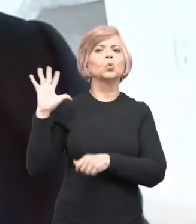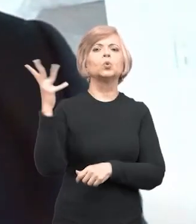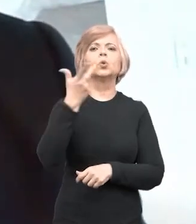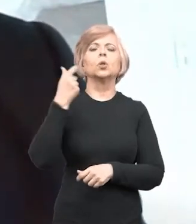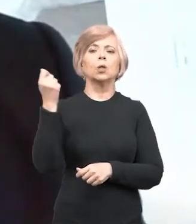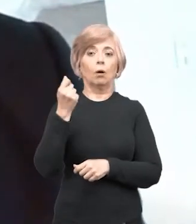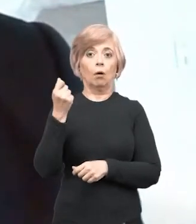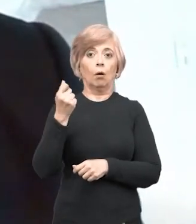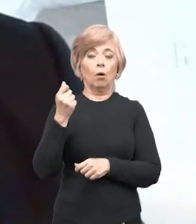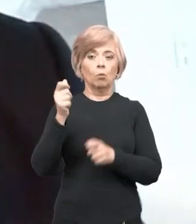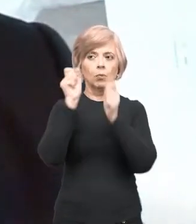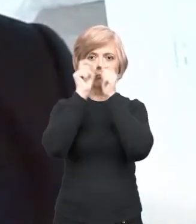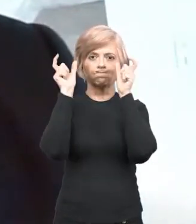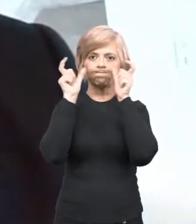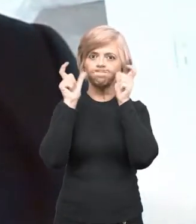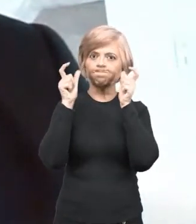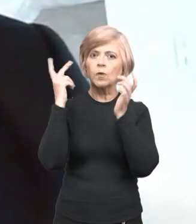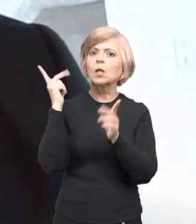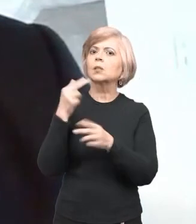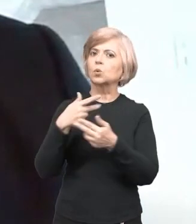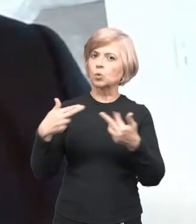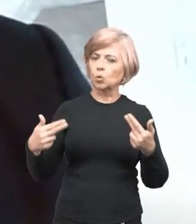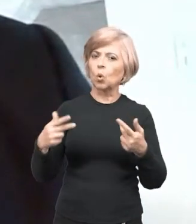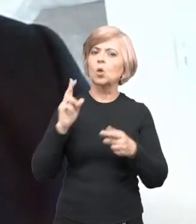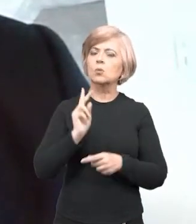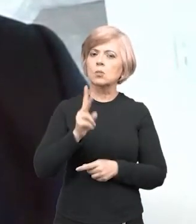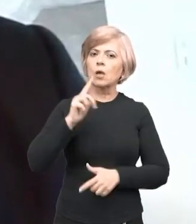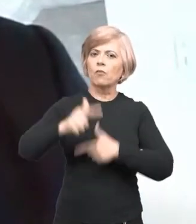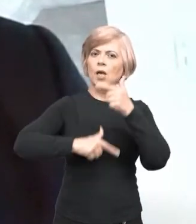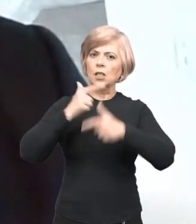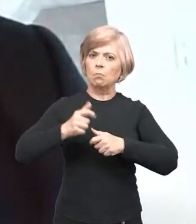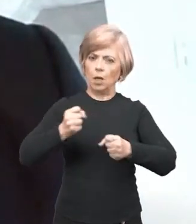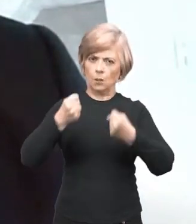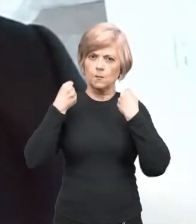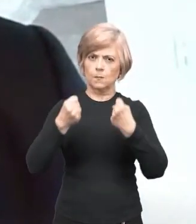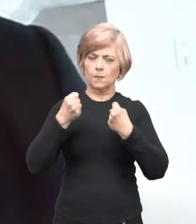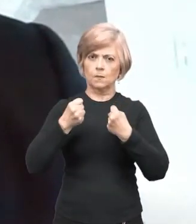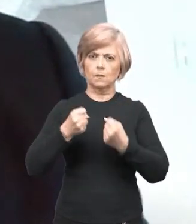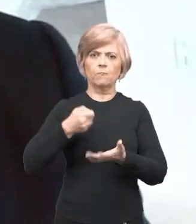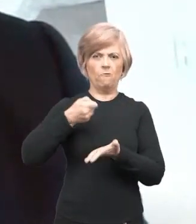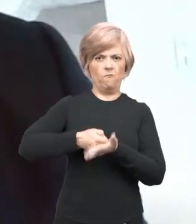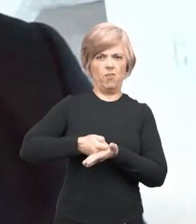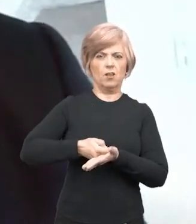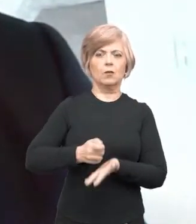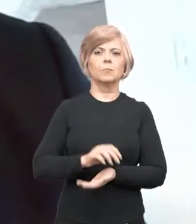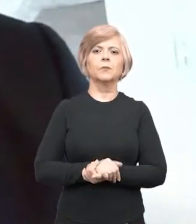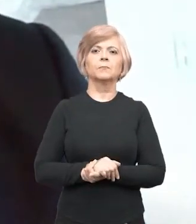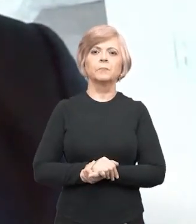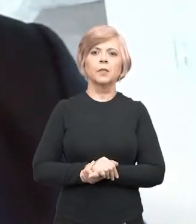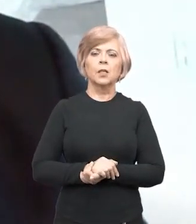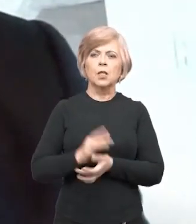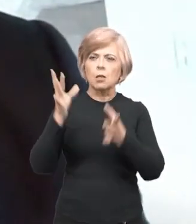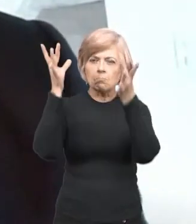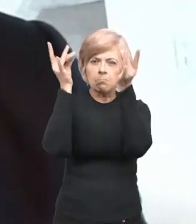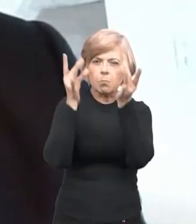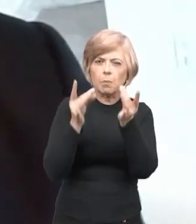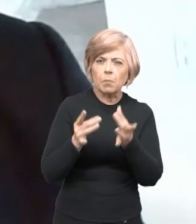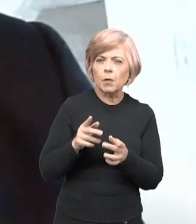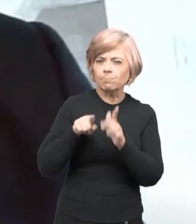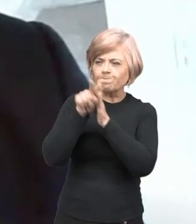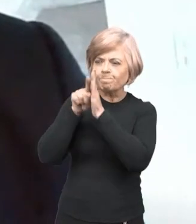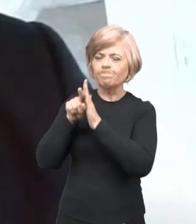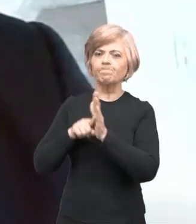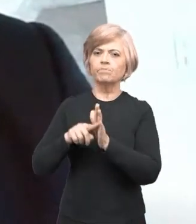questão e vai sempre atuar de forma enérgica, de forma firme, de forma criteriosa, para